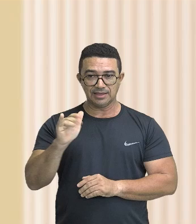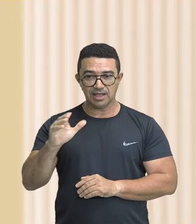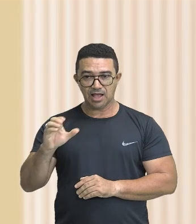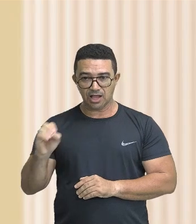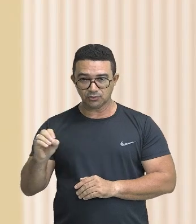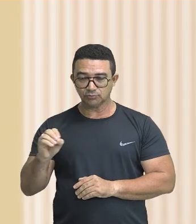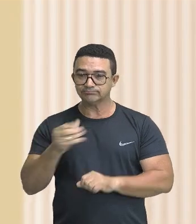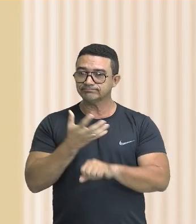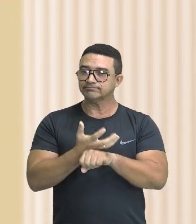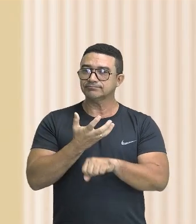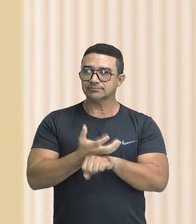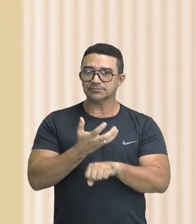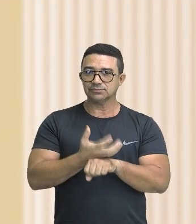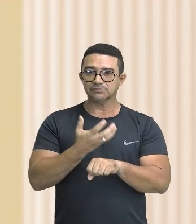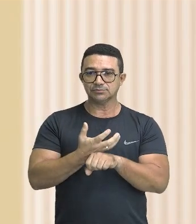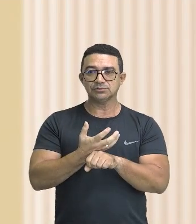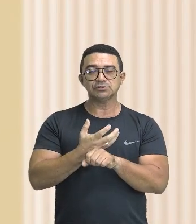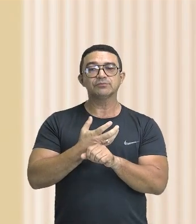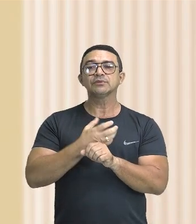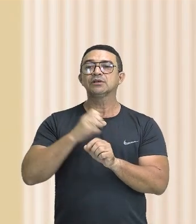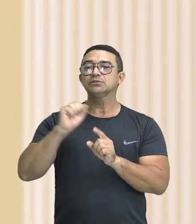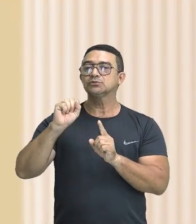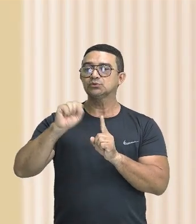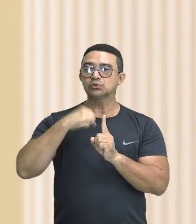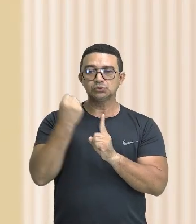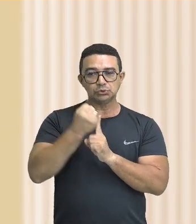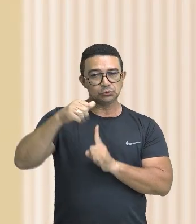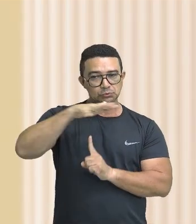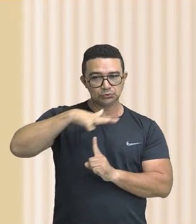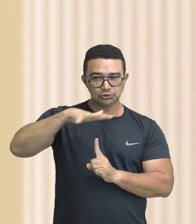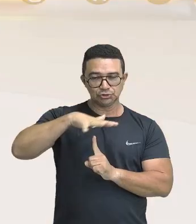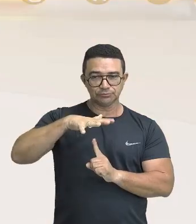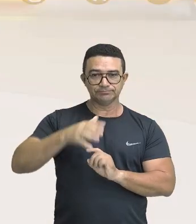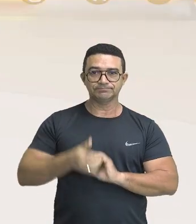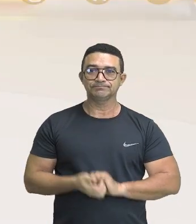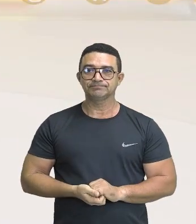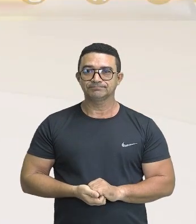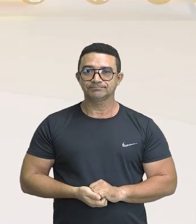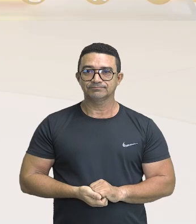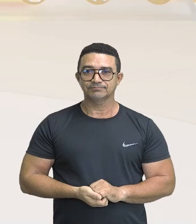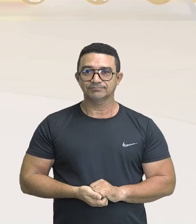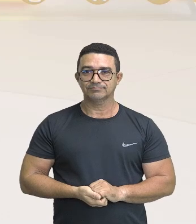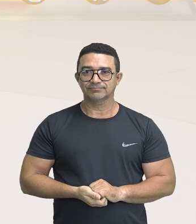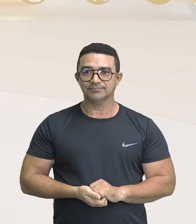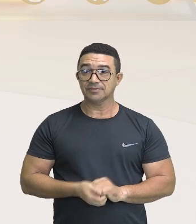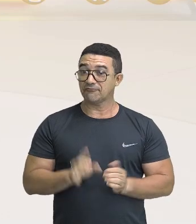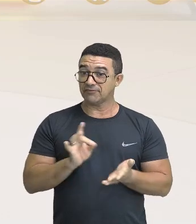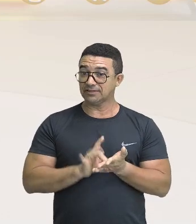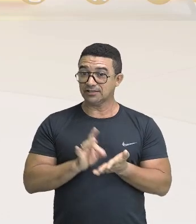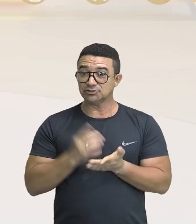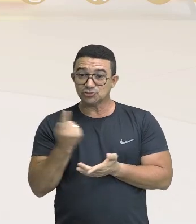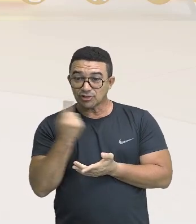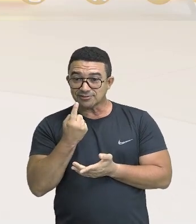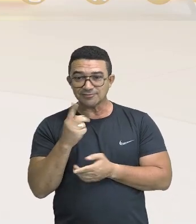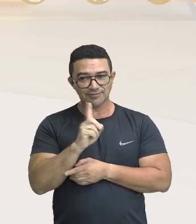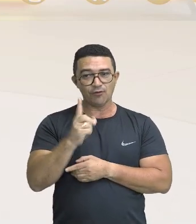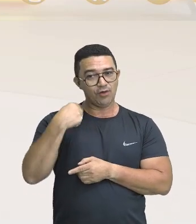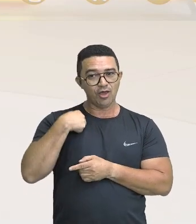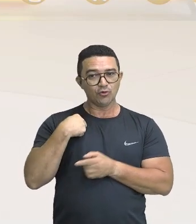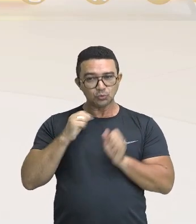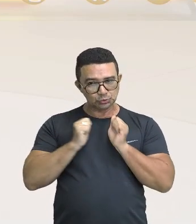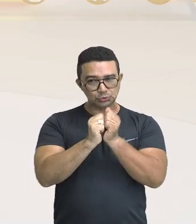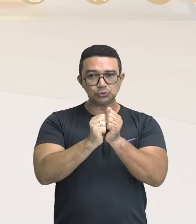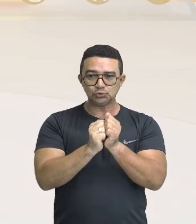do componente curricular Sociologia, e não estou sozinho. É verdade, professor Dário. Eu estou aqui